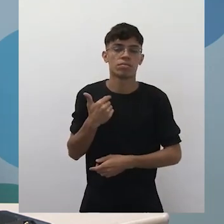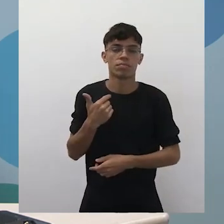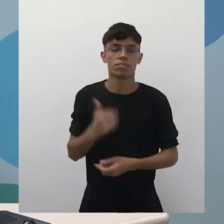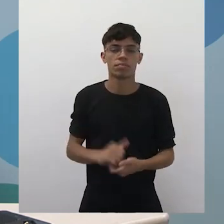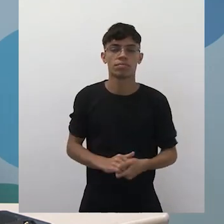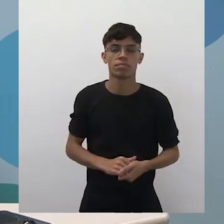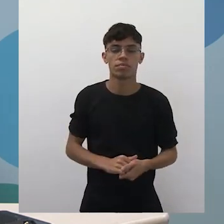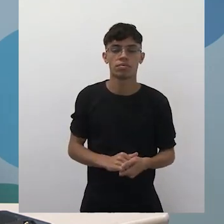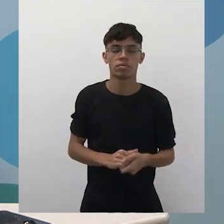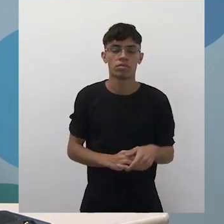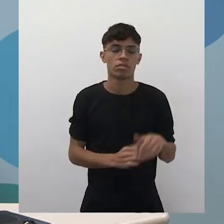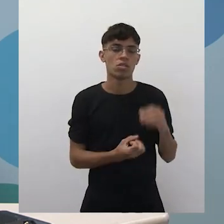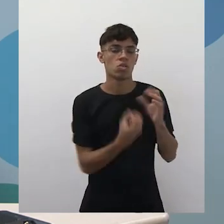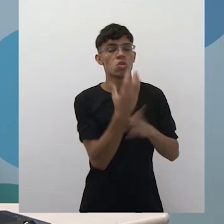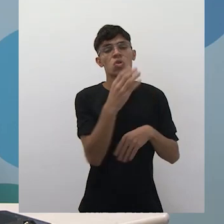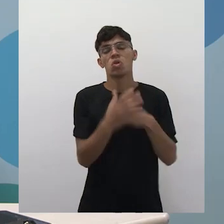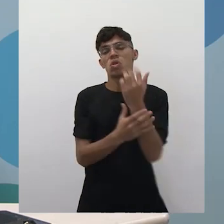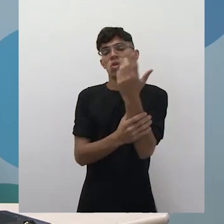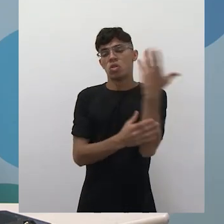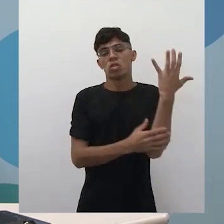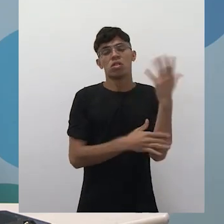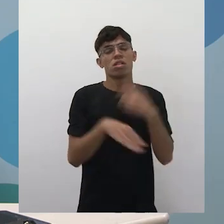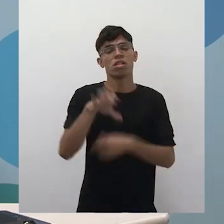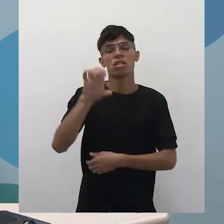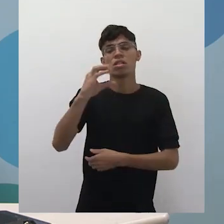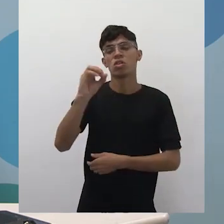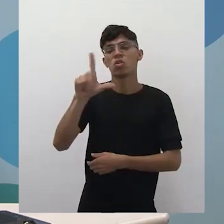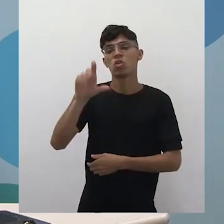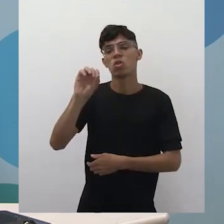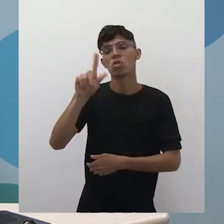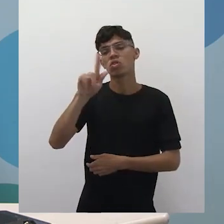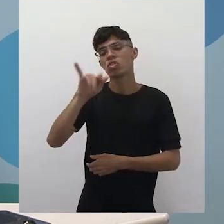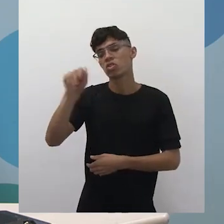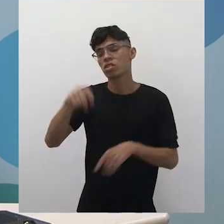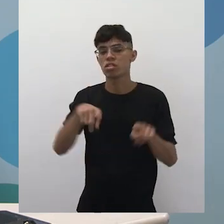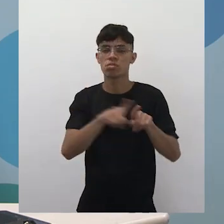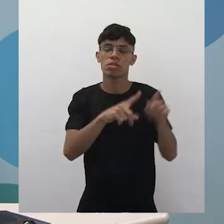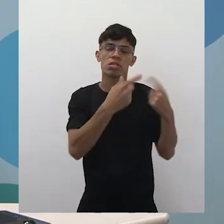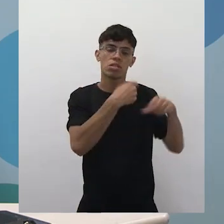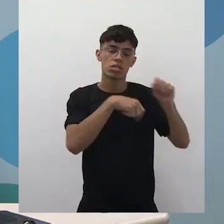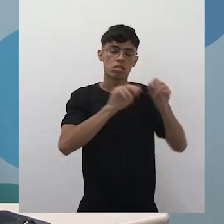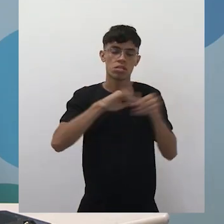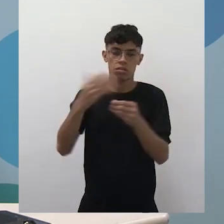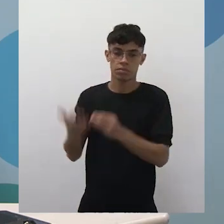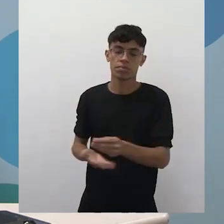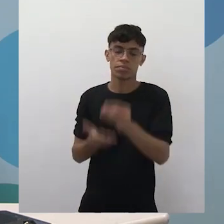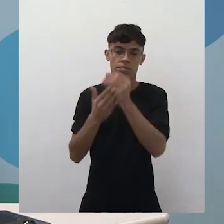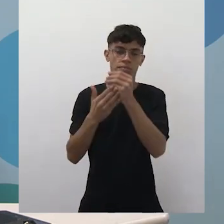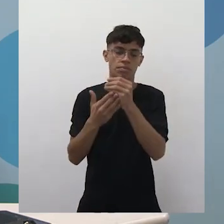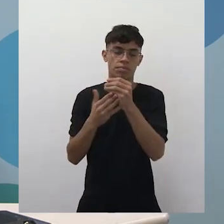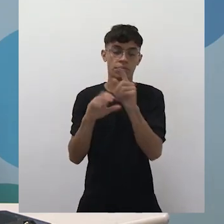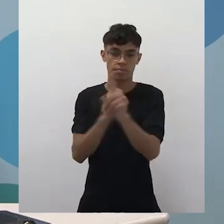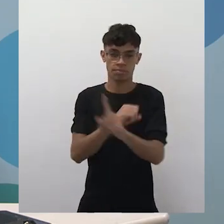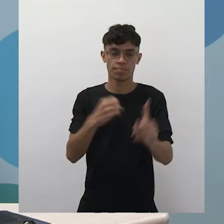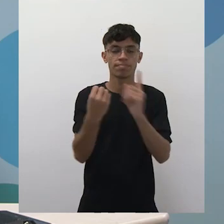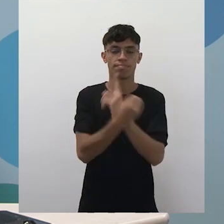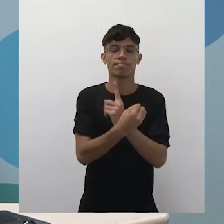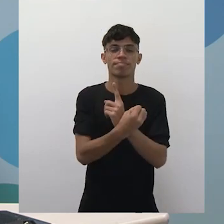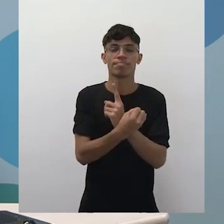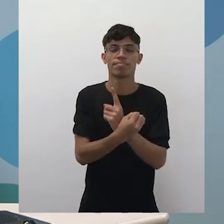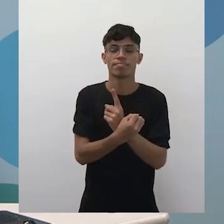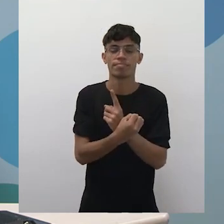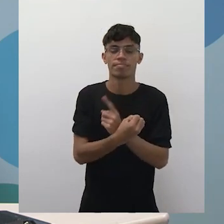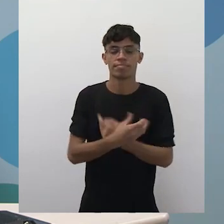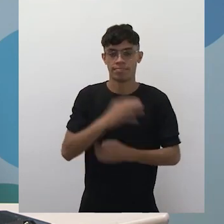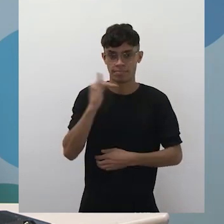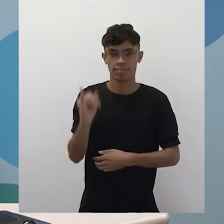desenvolvimento do meio ambiente, tanto na ecologia, no aspecto econômico também, uma economia sustentável e social. Tá? Então, isso é um